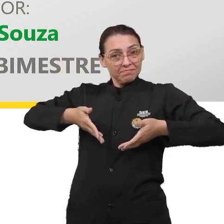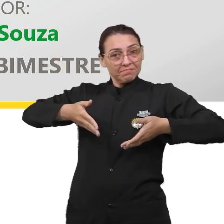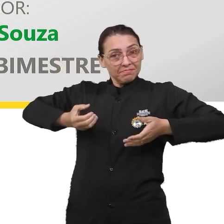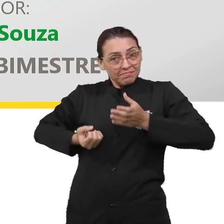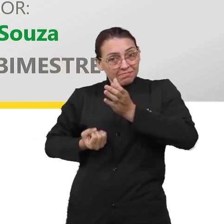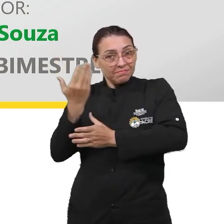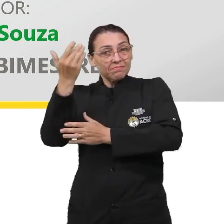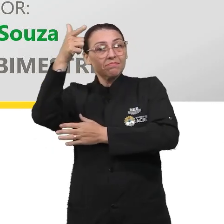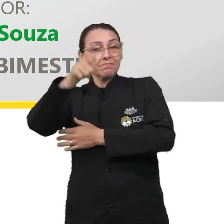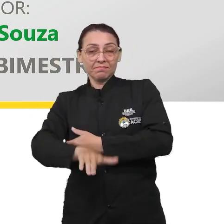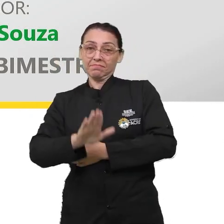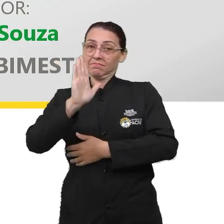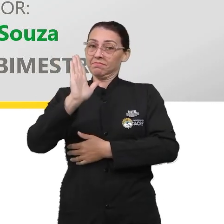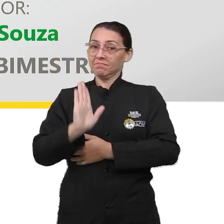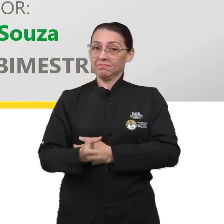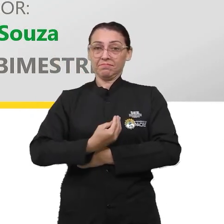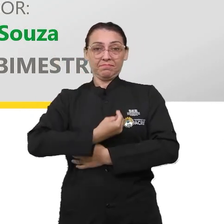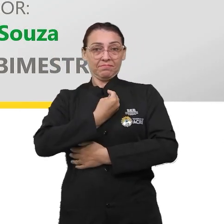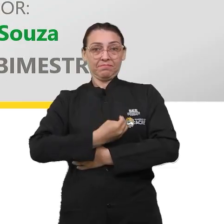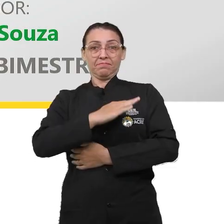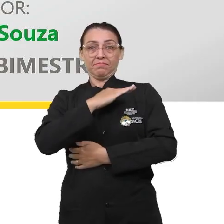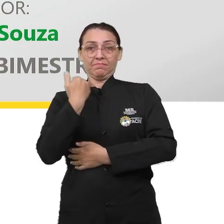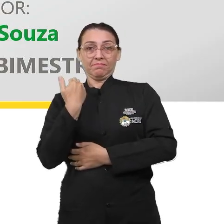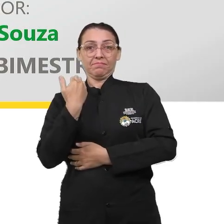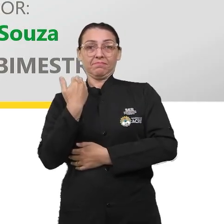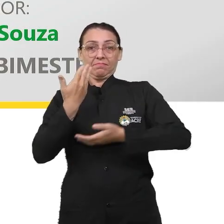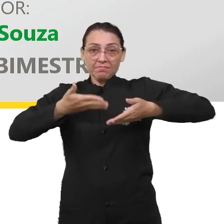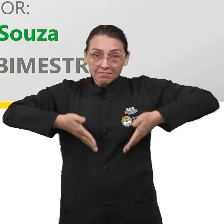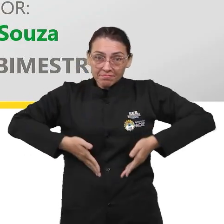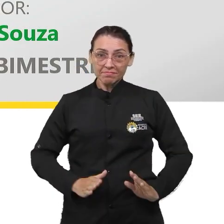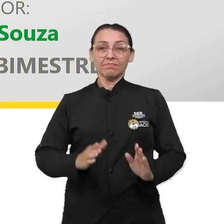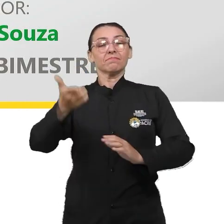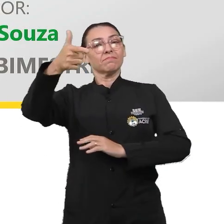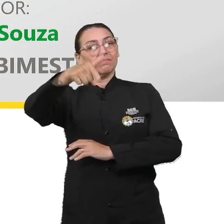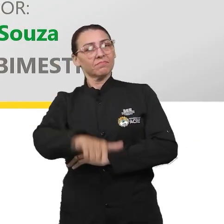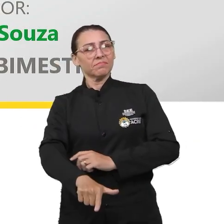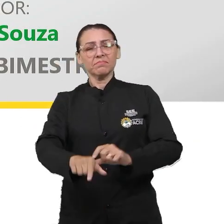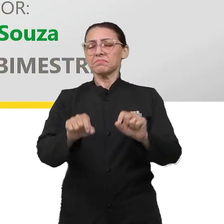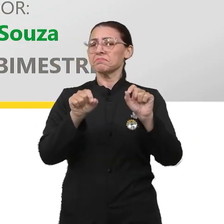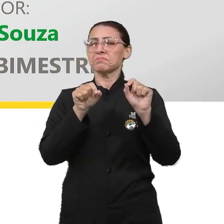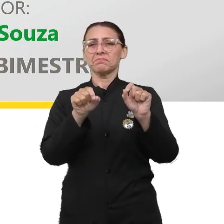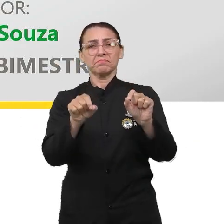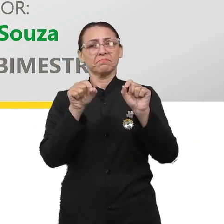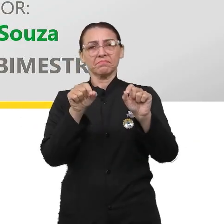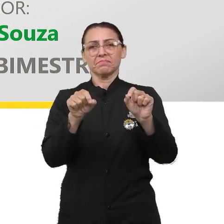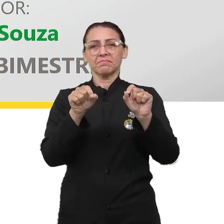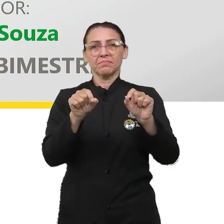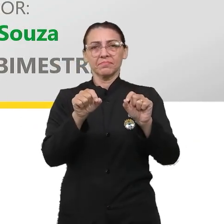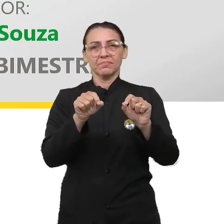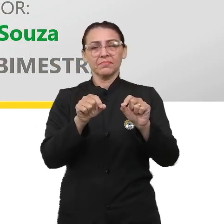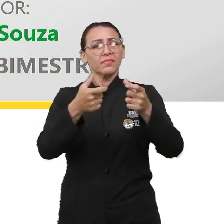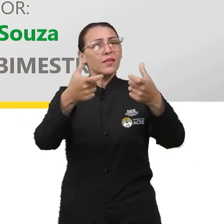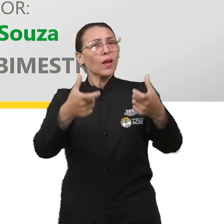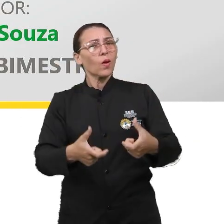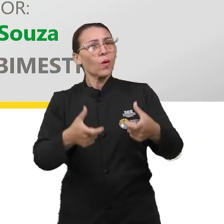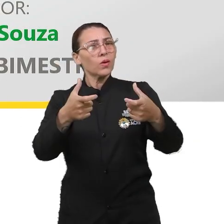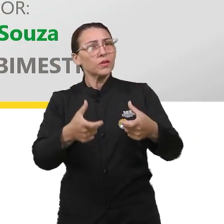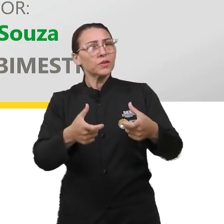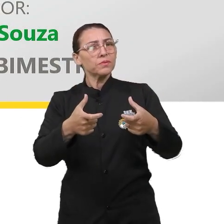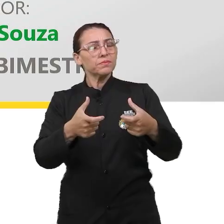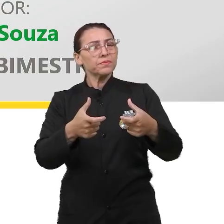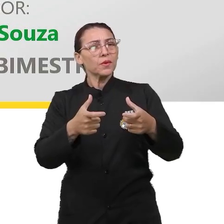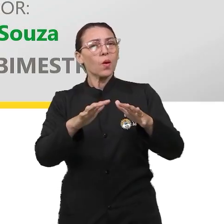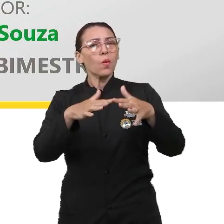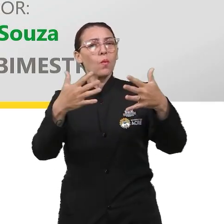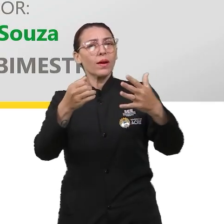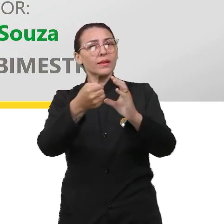já esteve vivo, morreu e agora renasce. O que será que está renascendo, hein? Onde está renascendo?